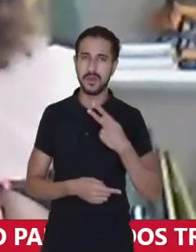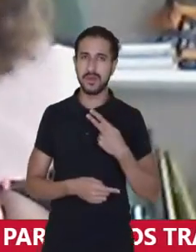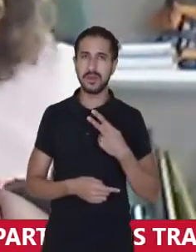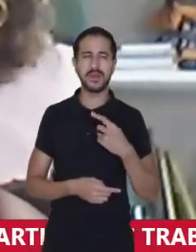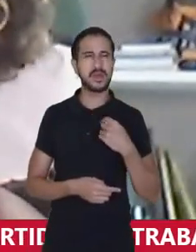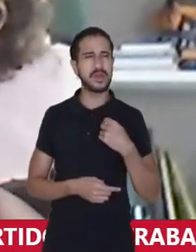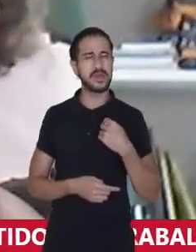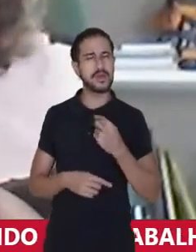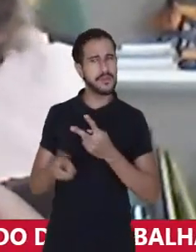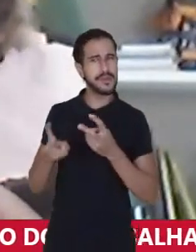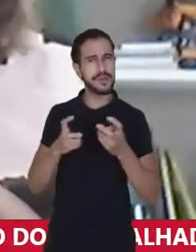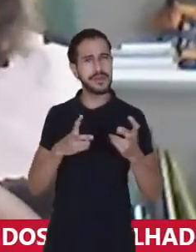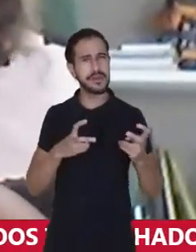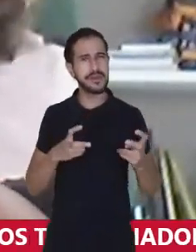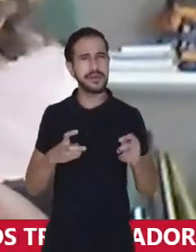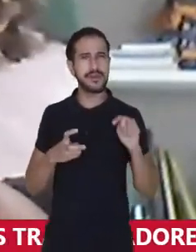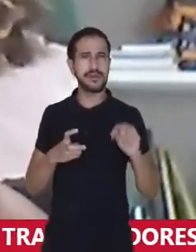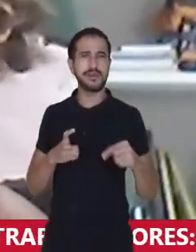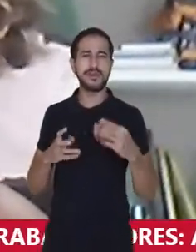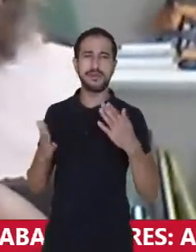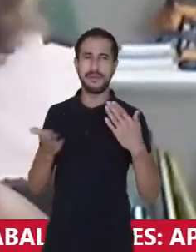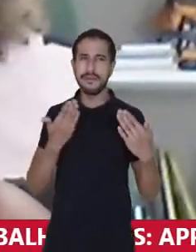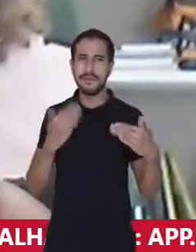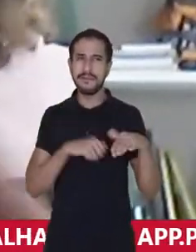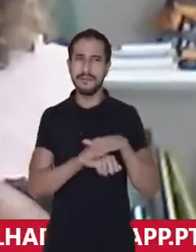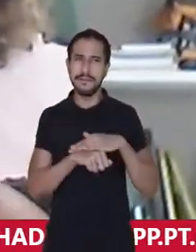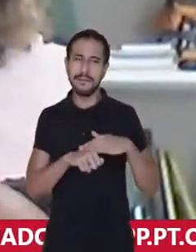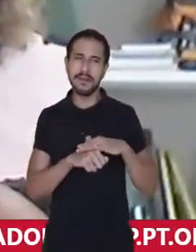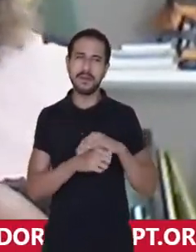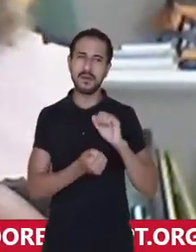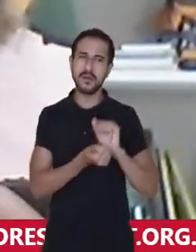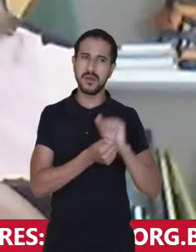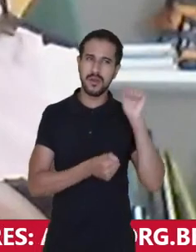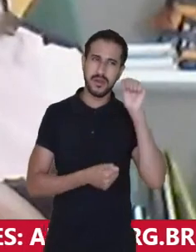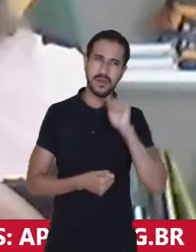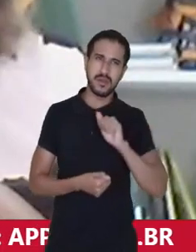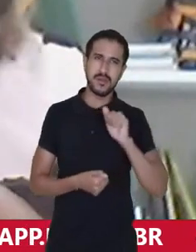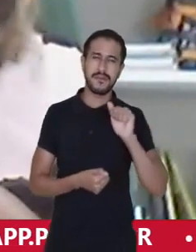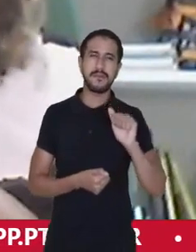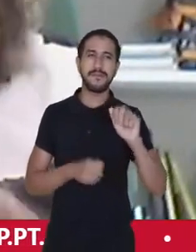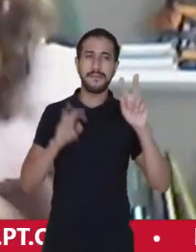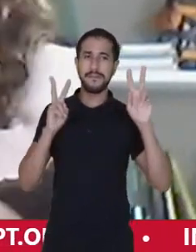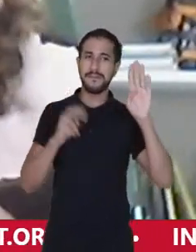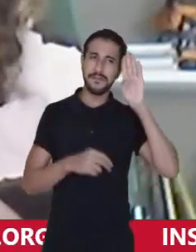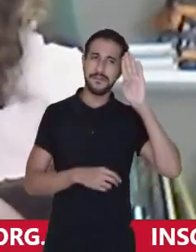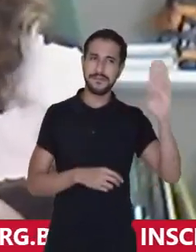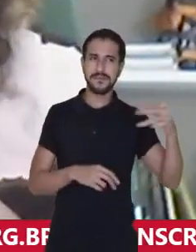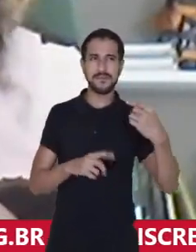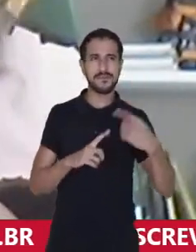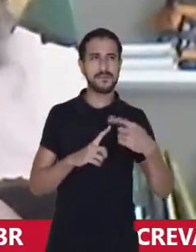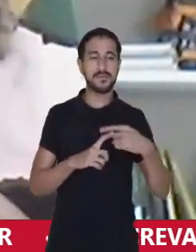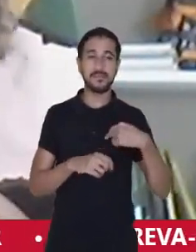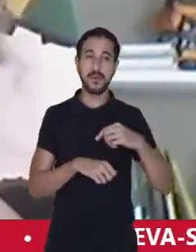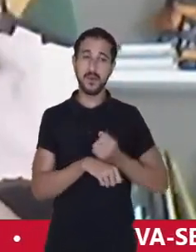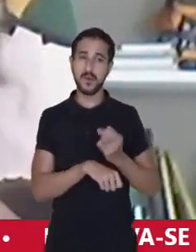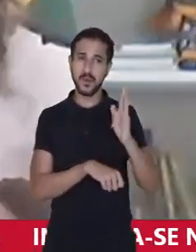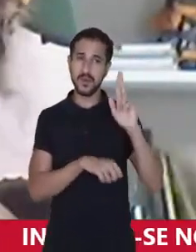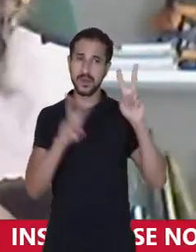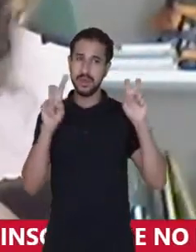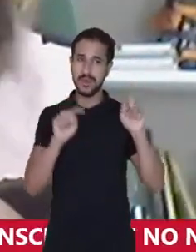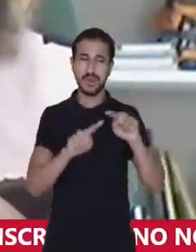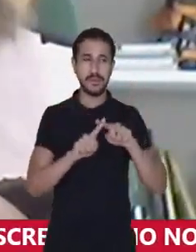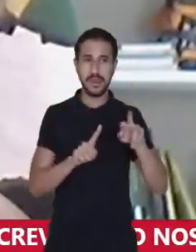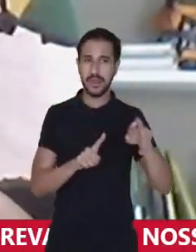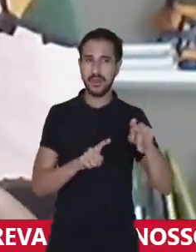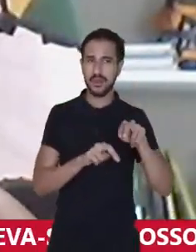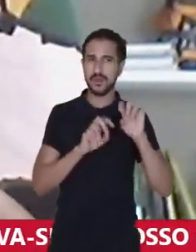eu tenho visto nessa conversa com as mulheres, sobretudo porque o meu doutorado é sobre isso, mas não